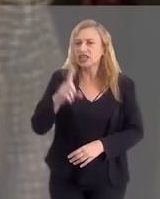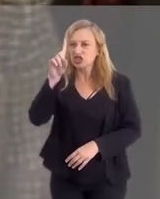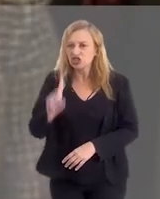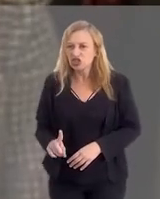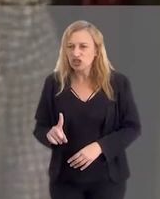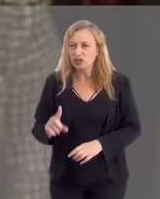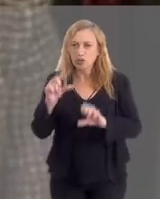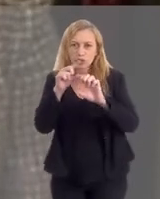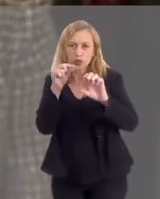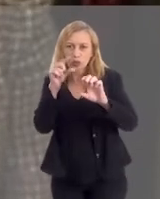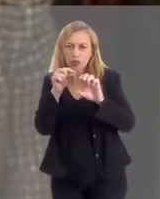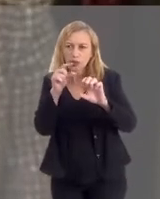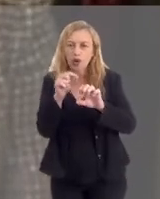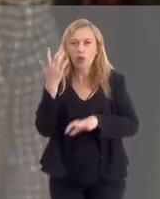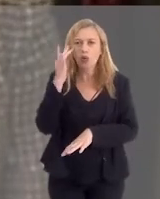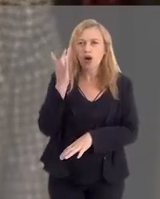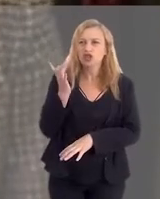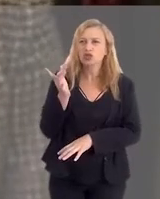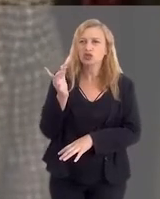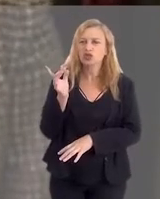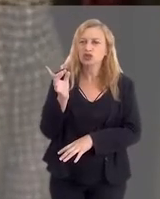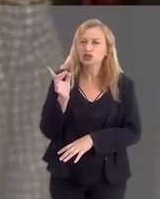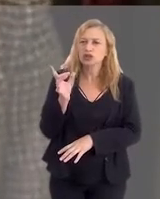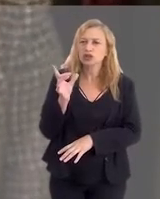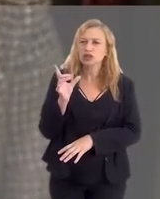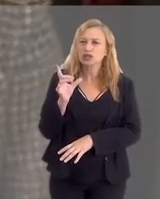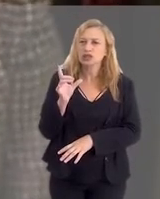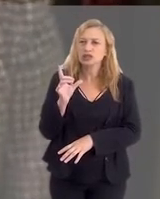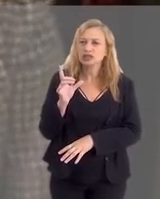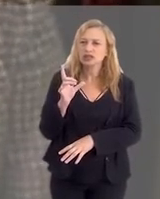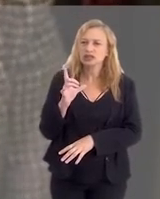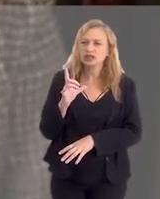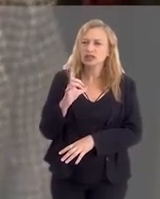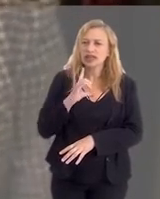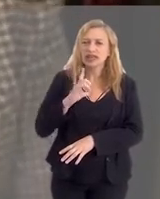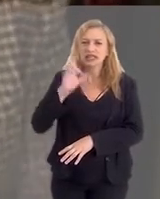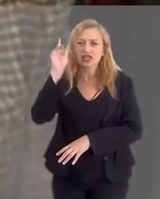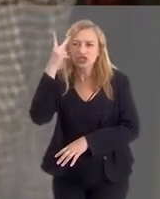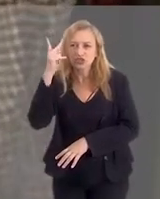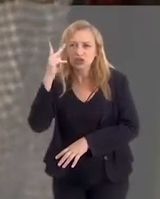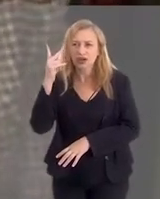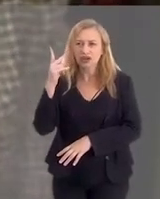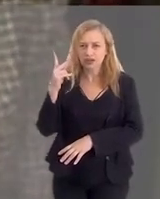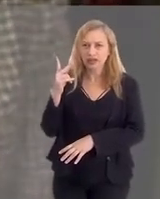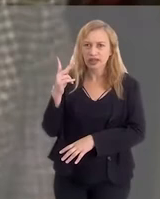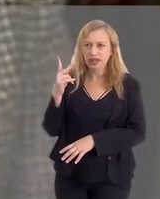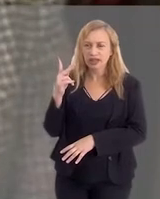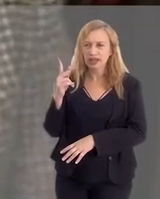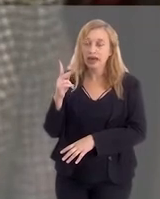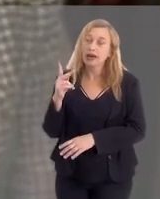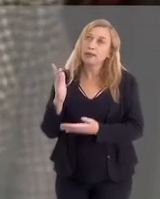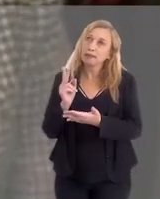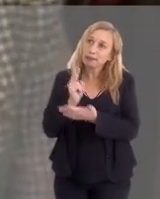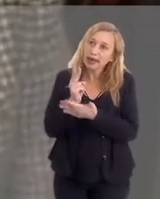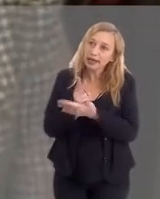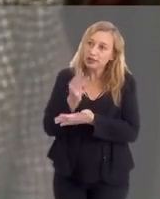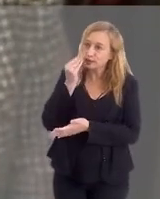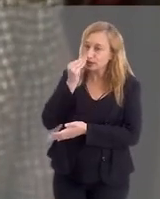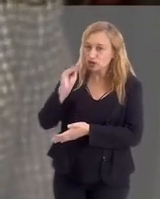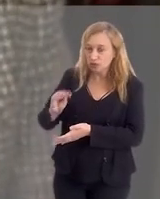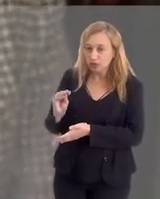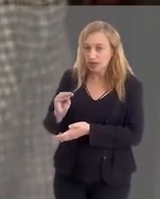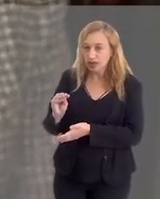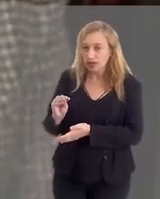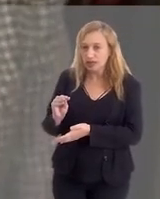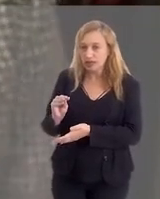esses direitos, através do empreendedorismo. Acho que a gente tem esse ativo e esse legado, que, embora neguem,